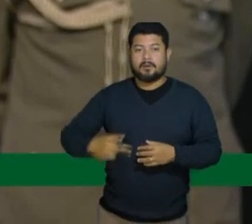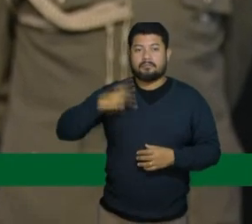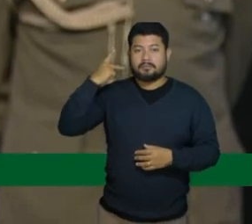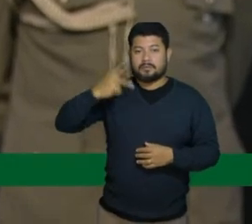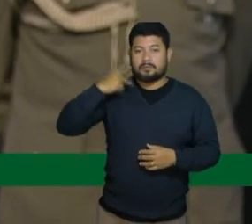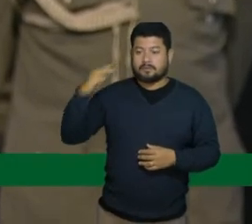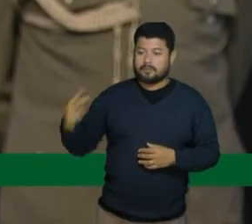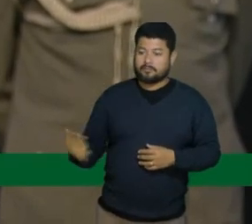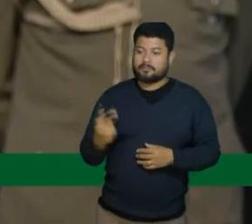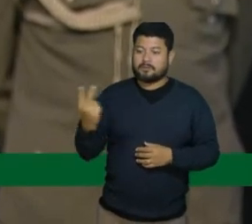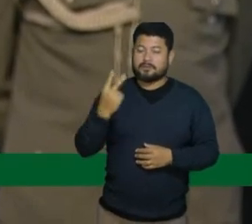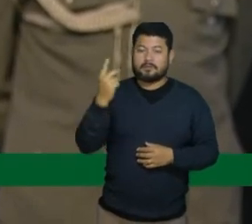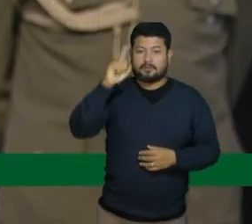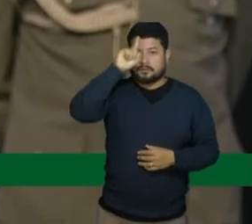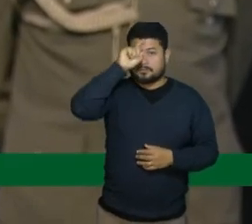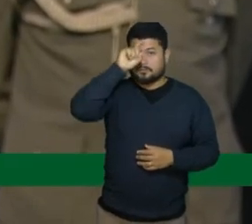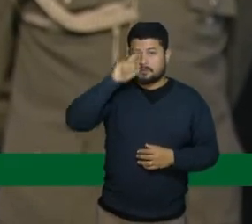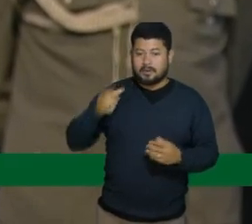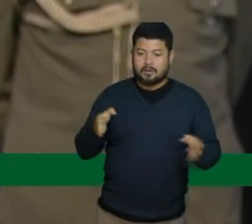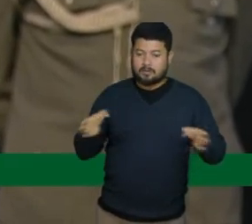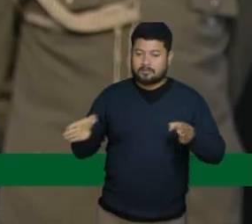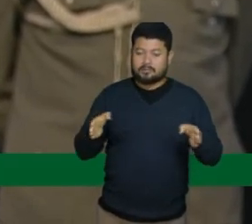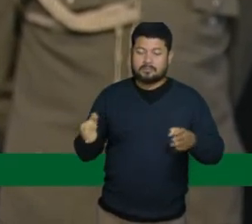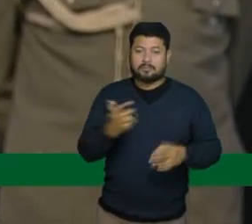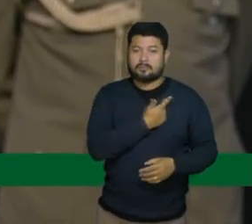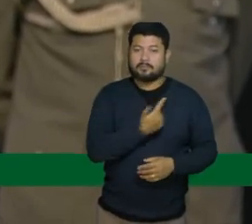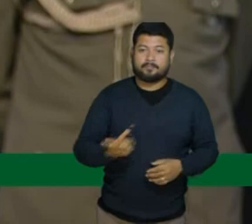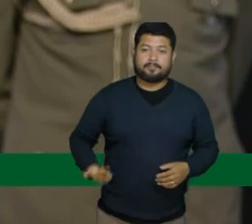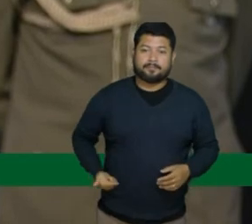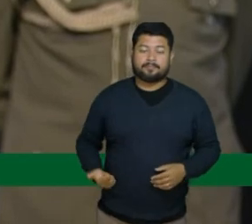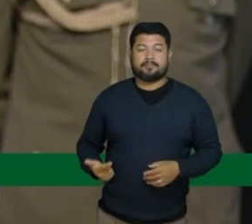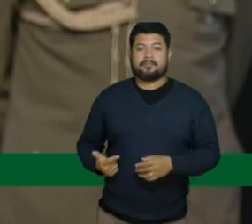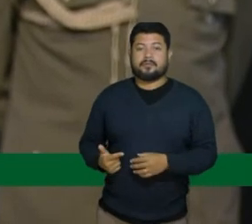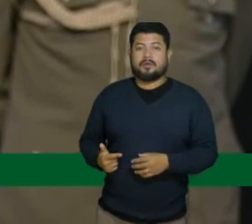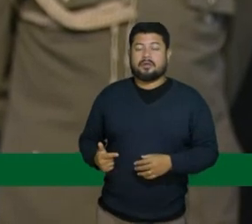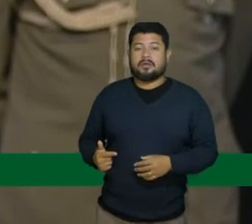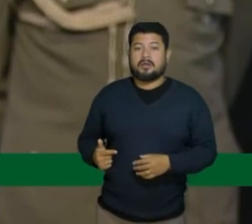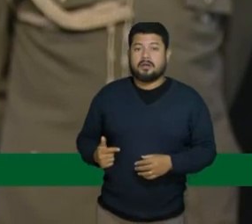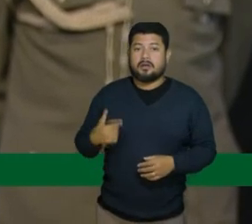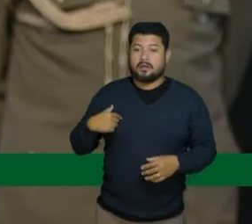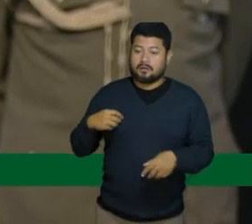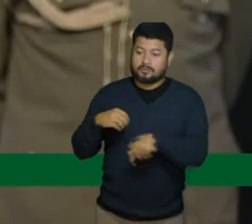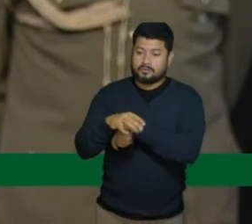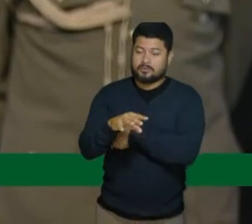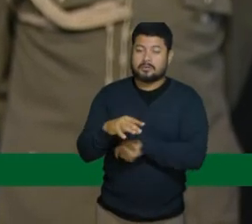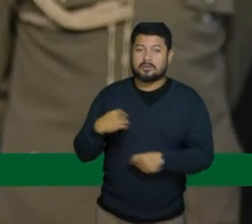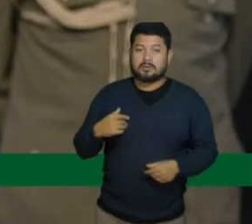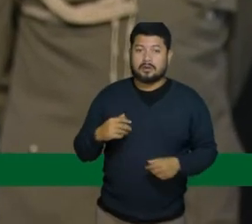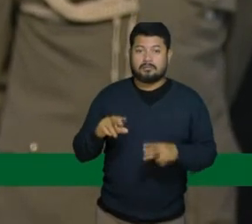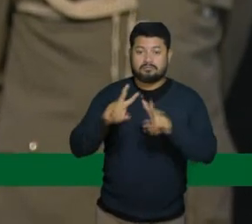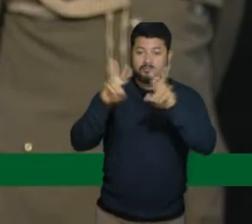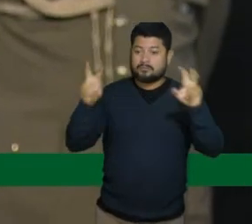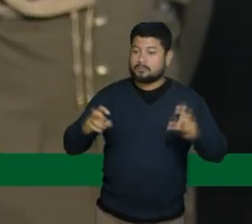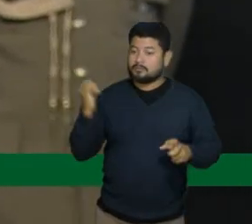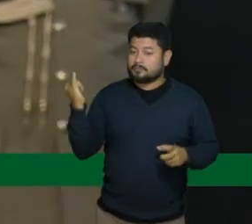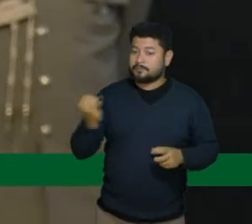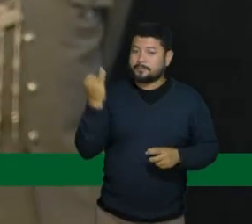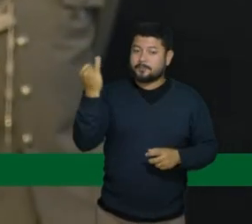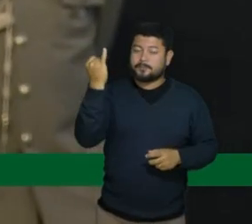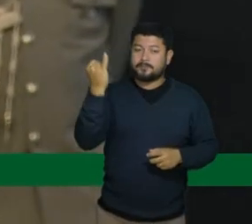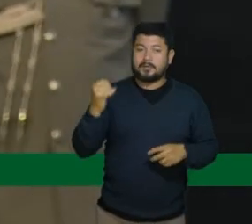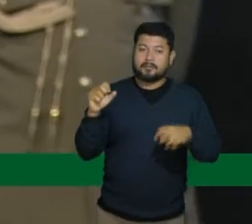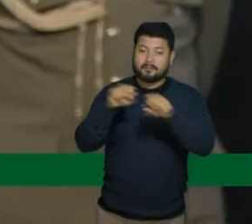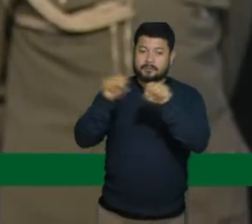valorização hospitalar desse atual governo. E deixo a consideração que seria uma pauta extremamente importante para a rede hospitalar de